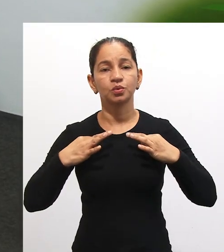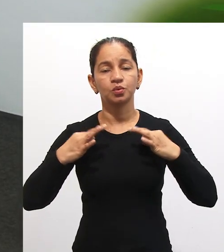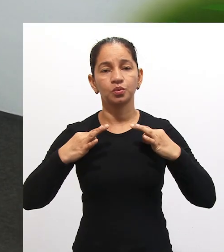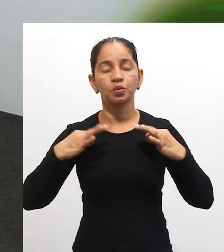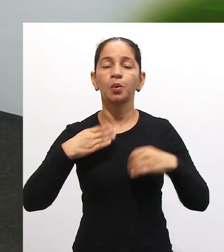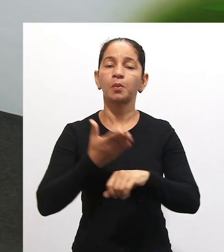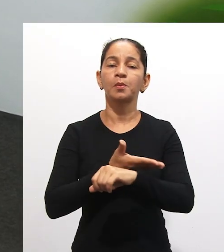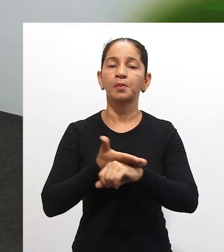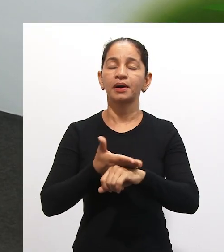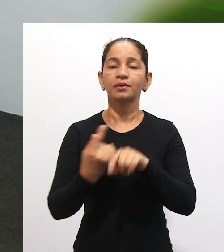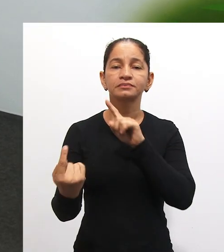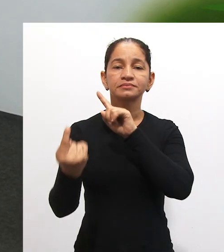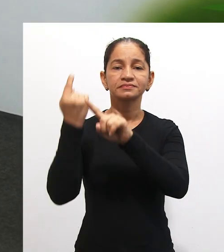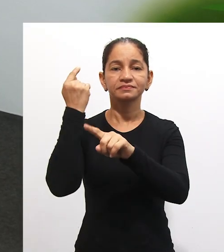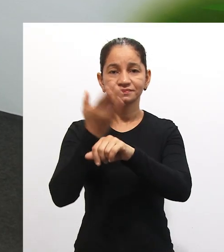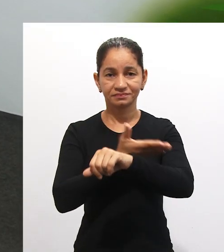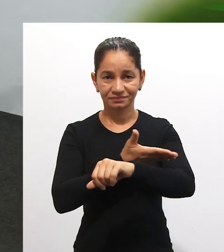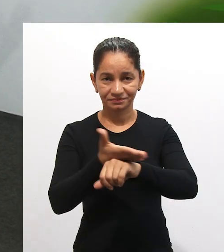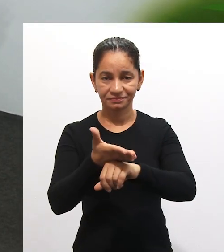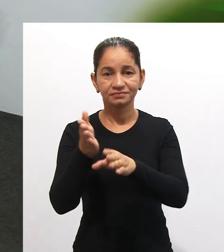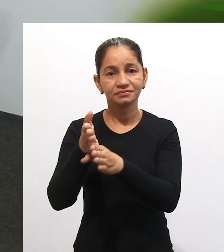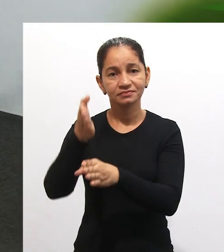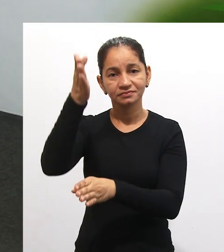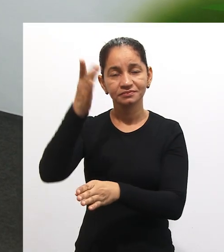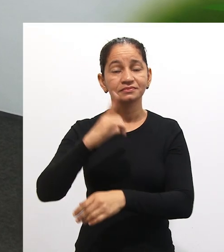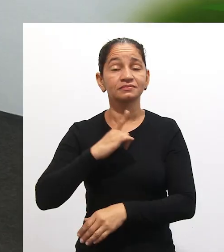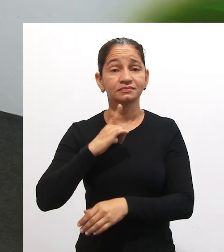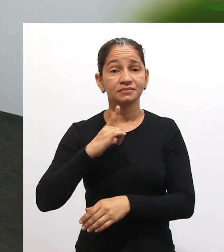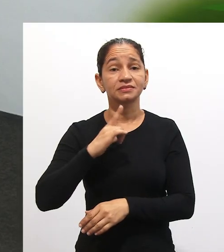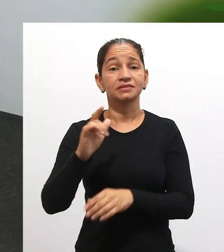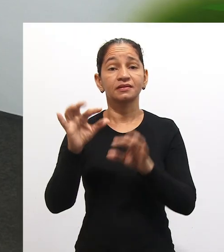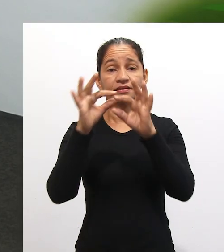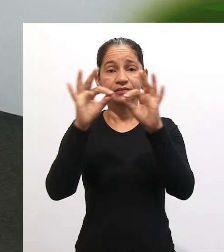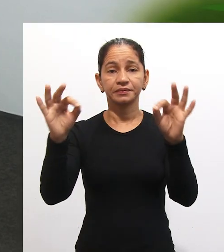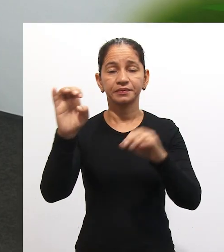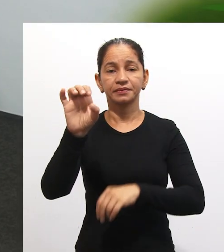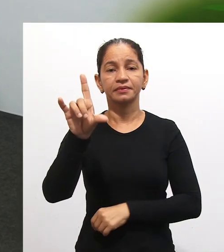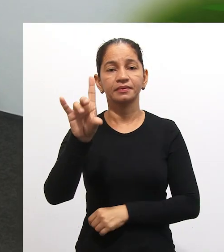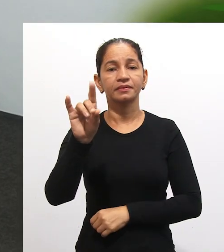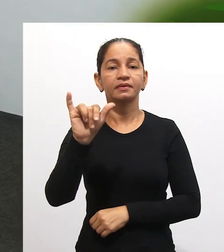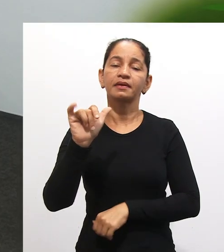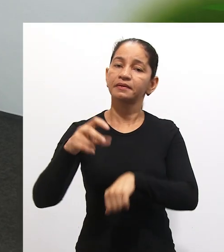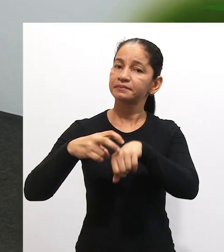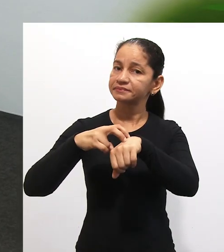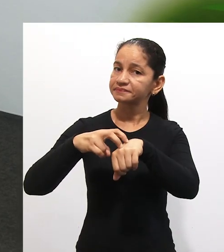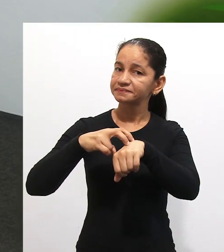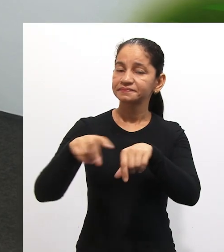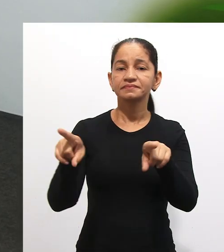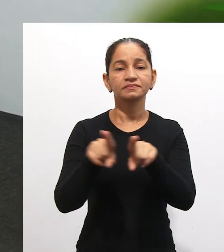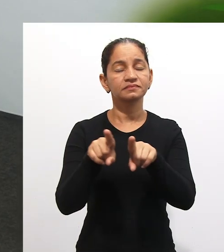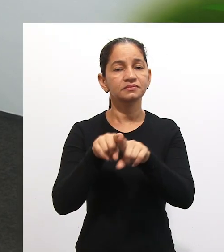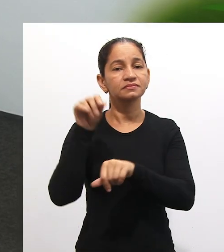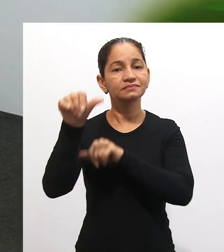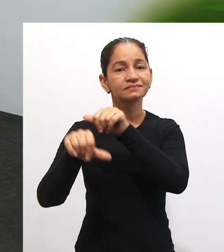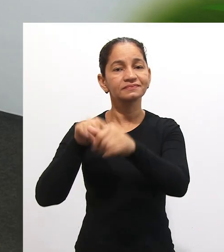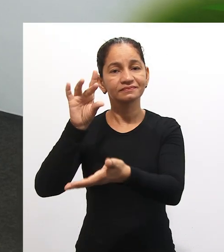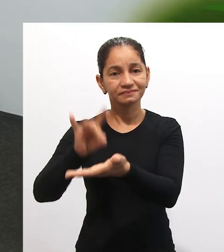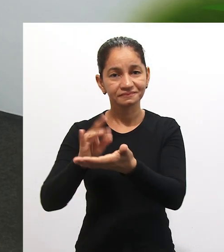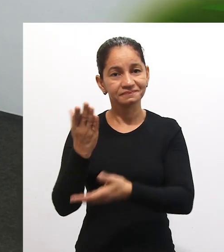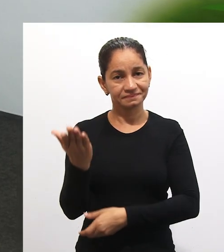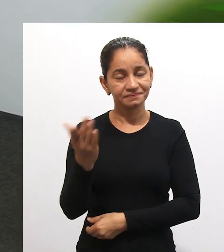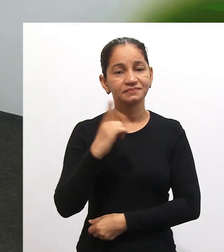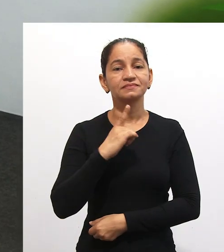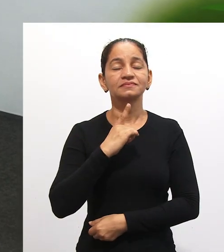painel branco com pontos interligados, ao lado temos um painel branco com escrito EAD, mudando